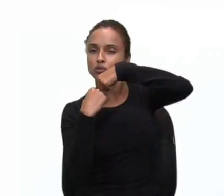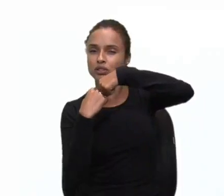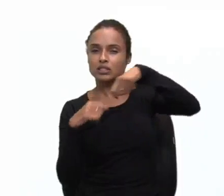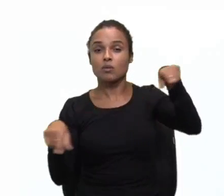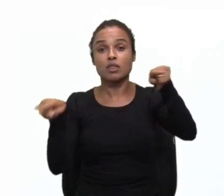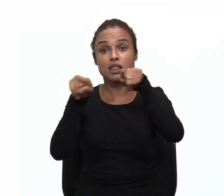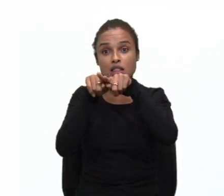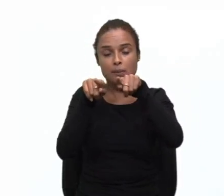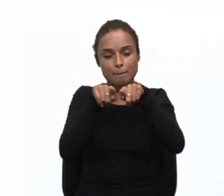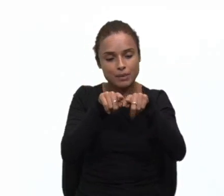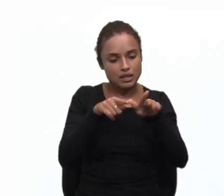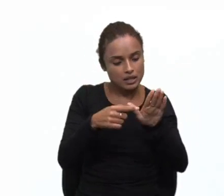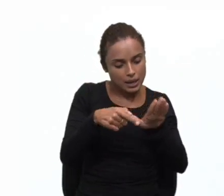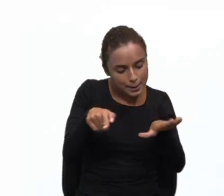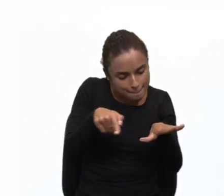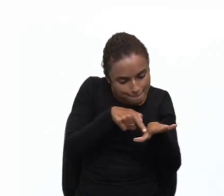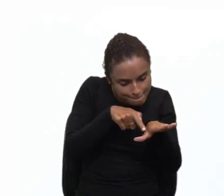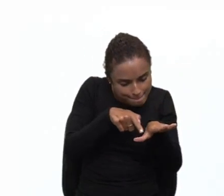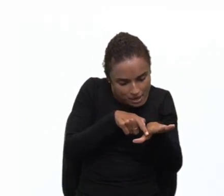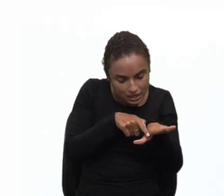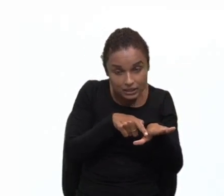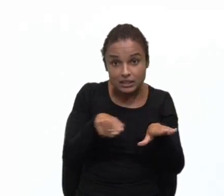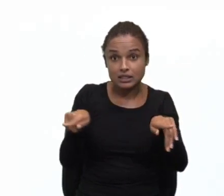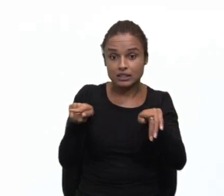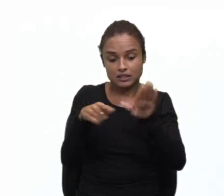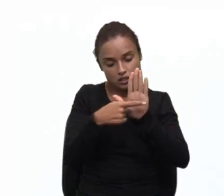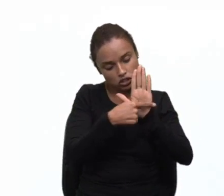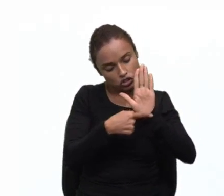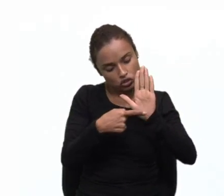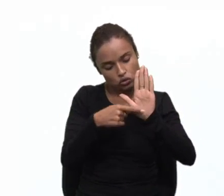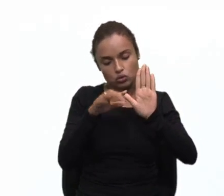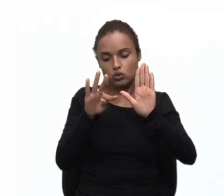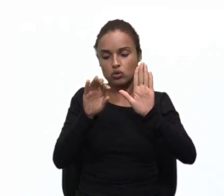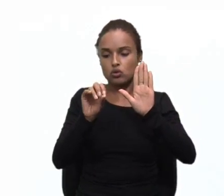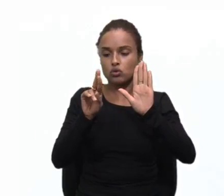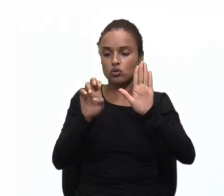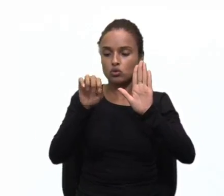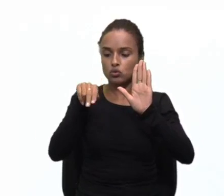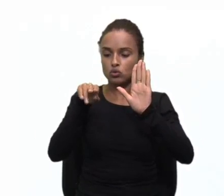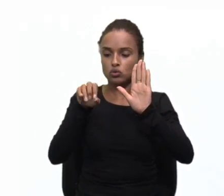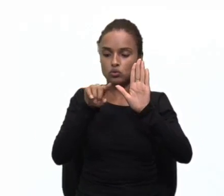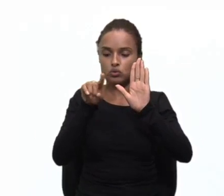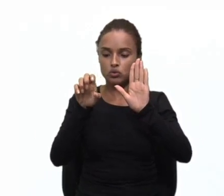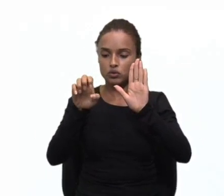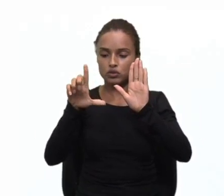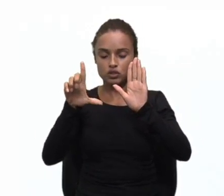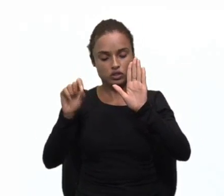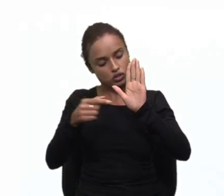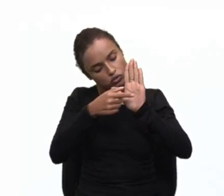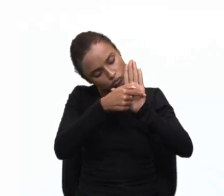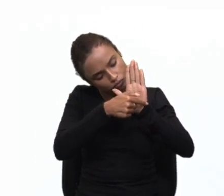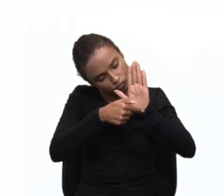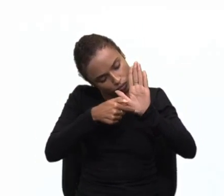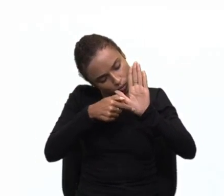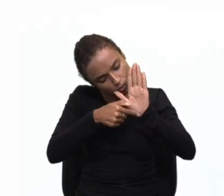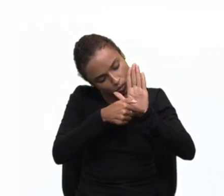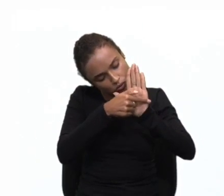tornozelo, ele se refere ao ângulo entre a perna e o pé. Lembra? Entre os dois segmentos. Eu tenho a tíbia e